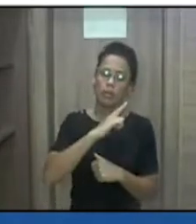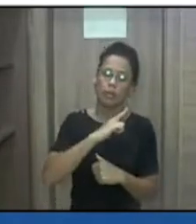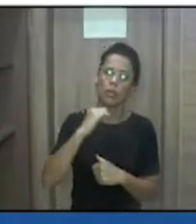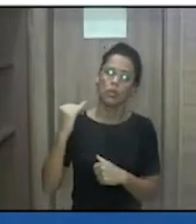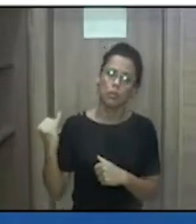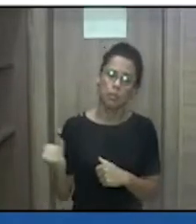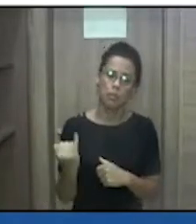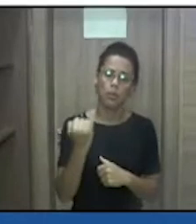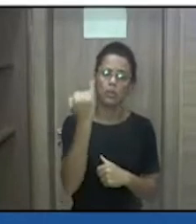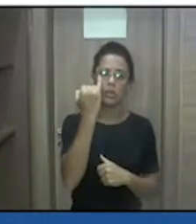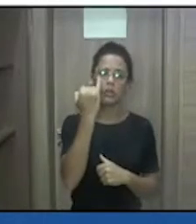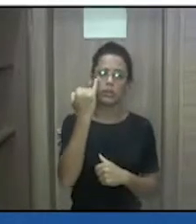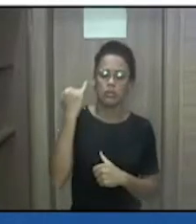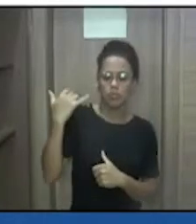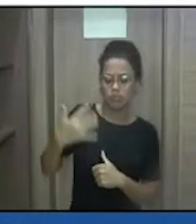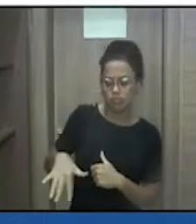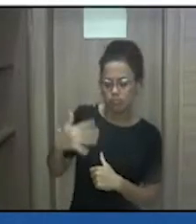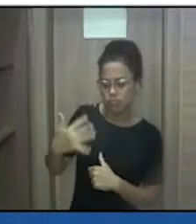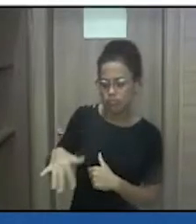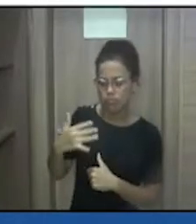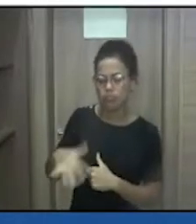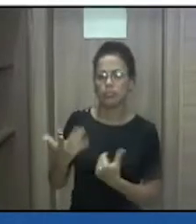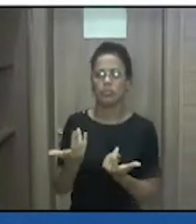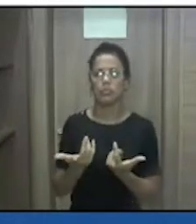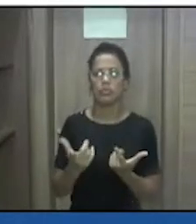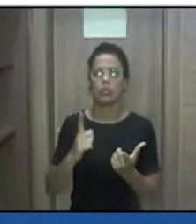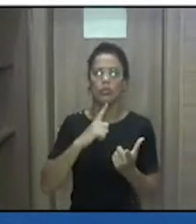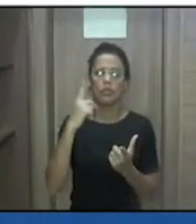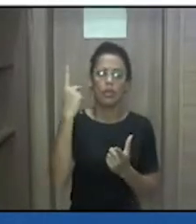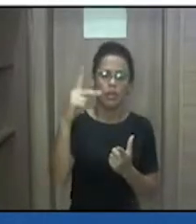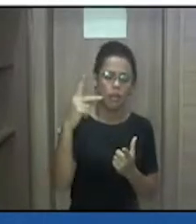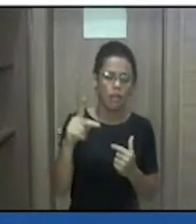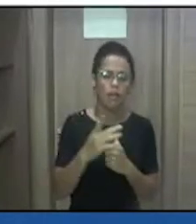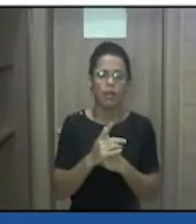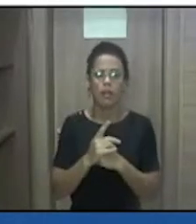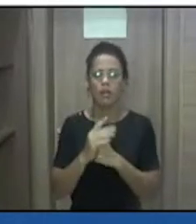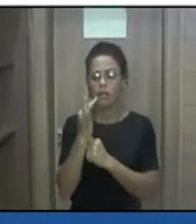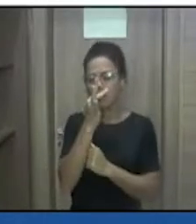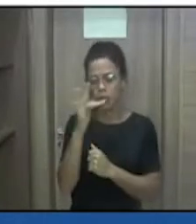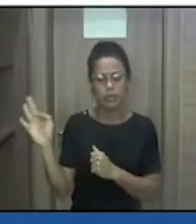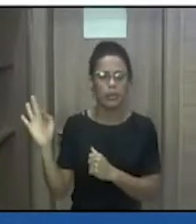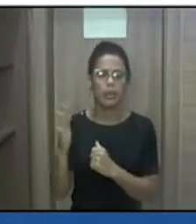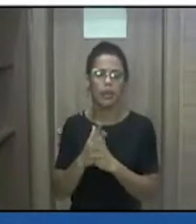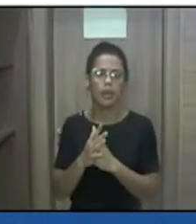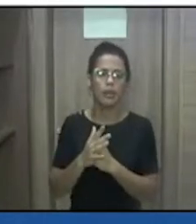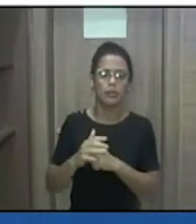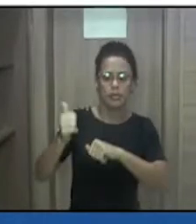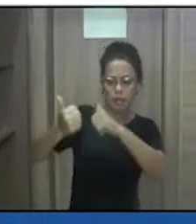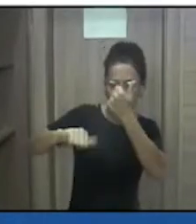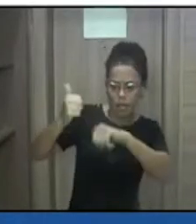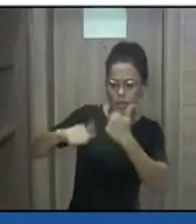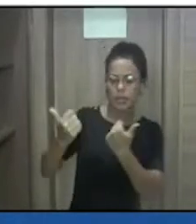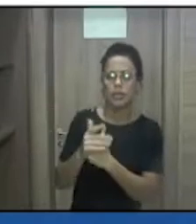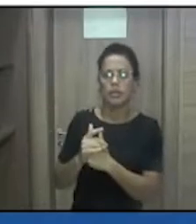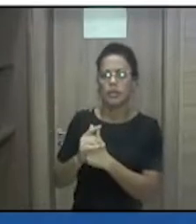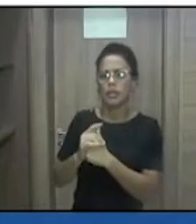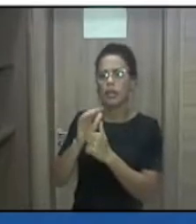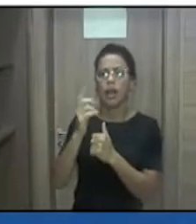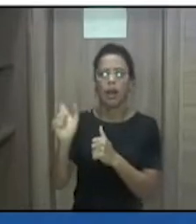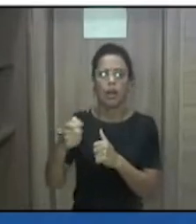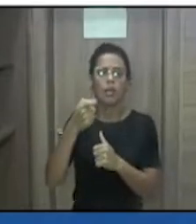importante valor de participação do cofinanciamento federal das próteses dentárias do SUS. Quando a gente analisa a prótese fixa unitária, isso